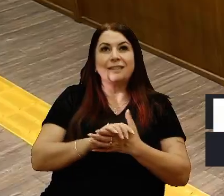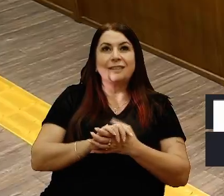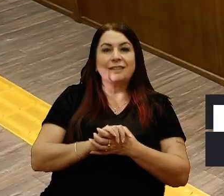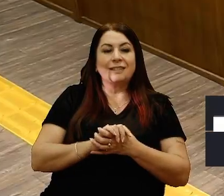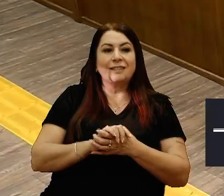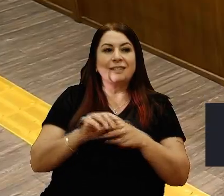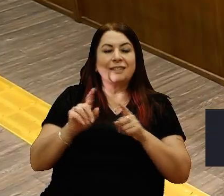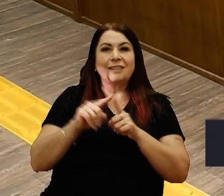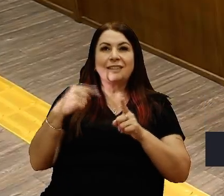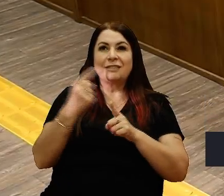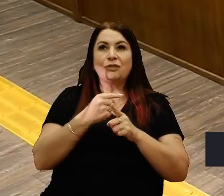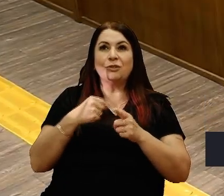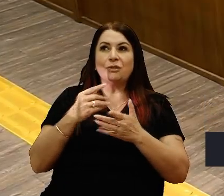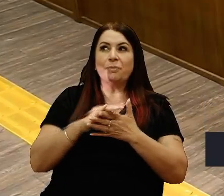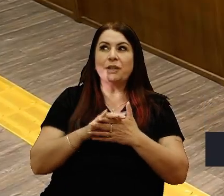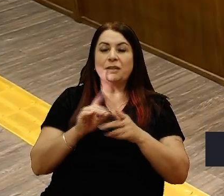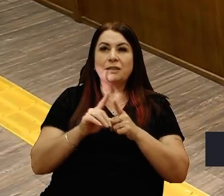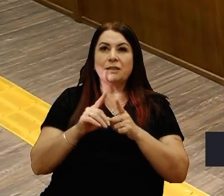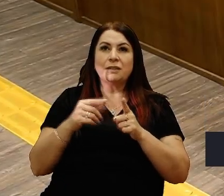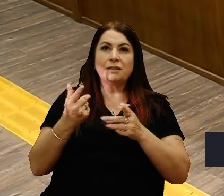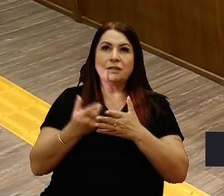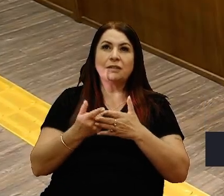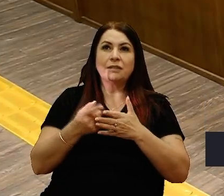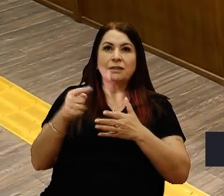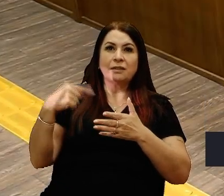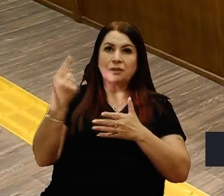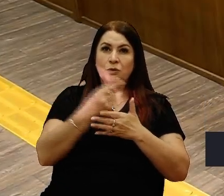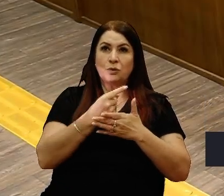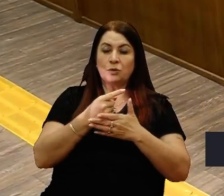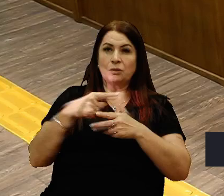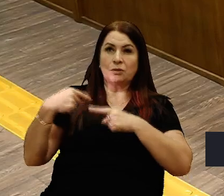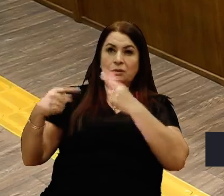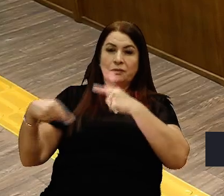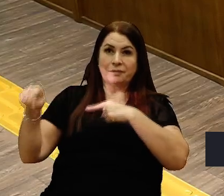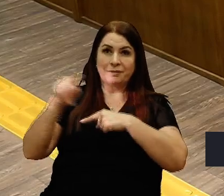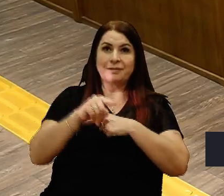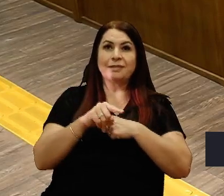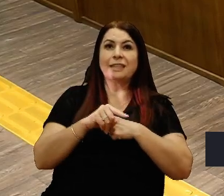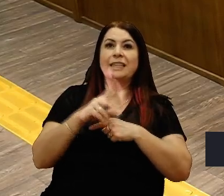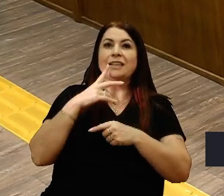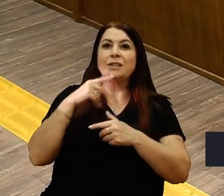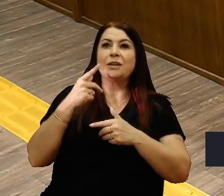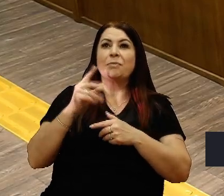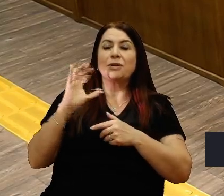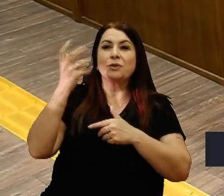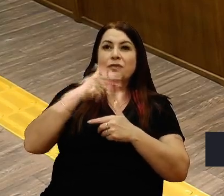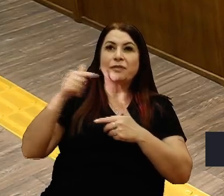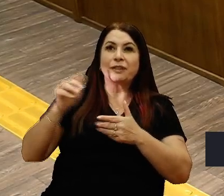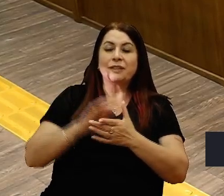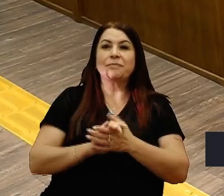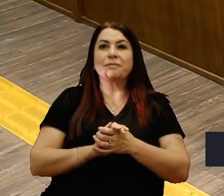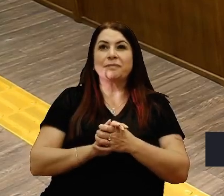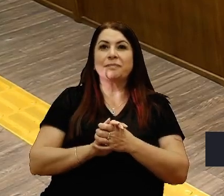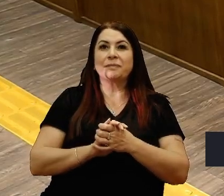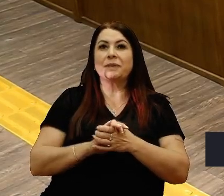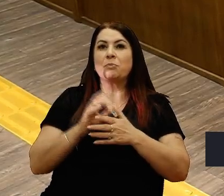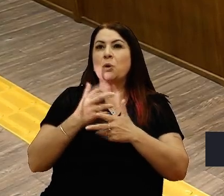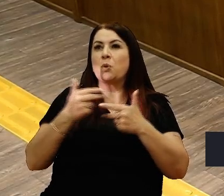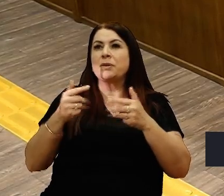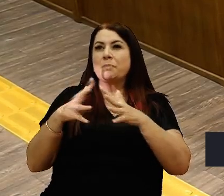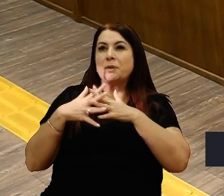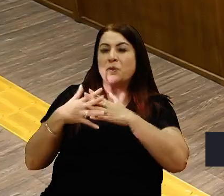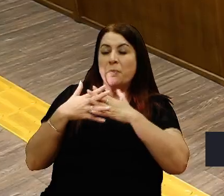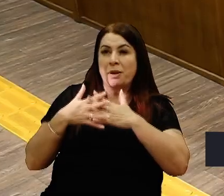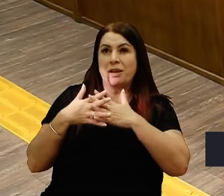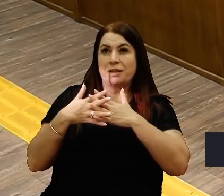porque é importante a gente conhecer o papel das pessoas. Então, todo rolo, problema, questão que eu precisava resolver, desde o café até uma coisa mais complexa,